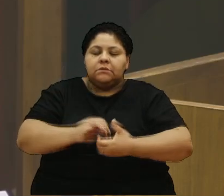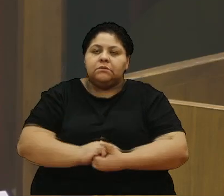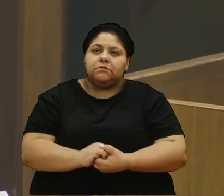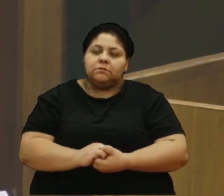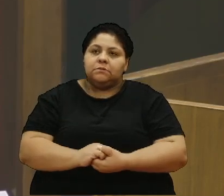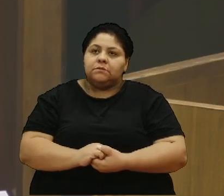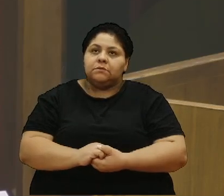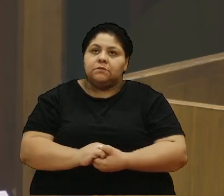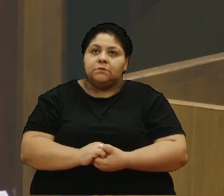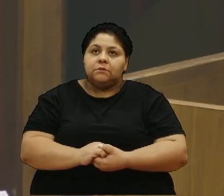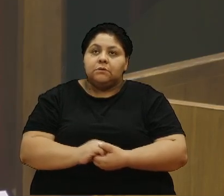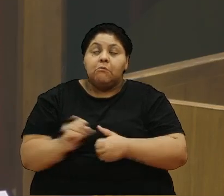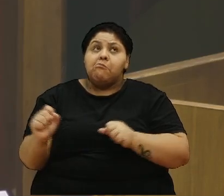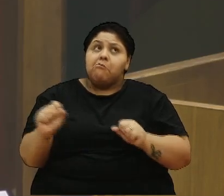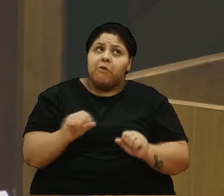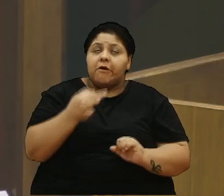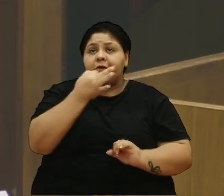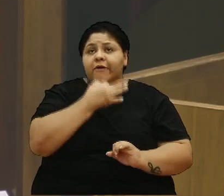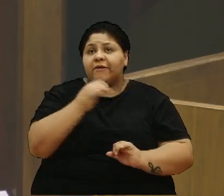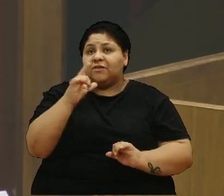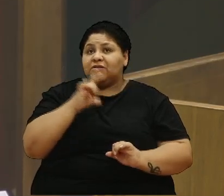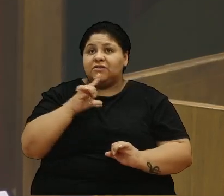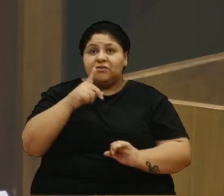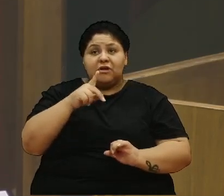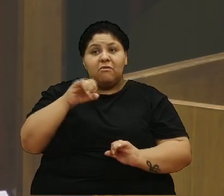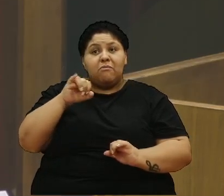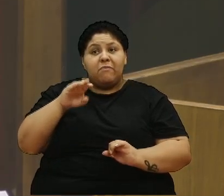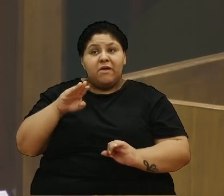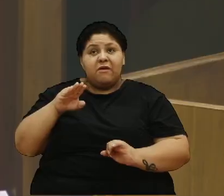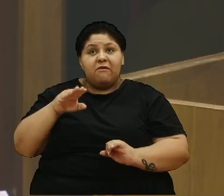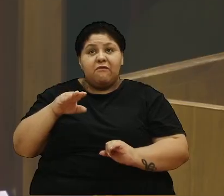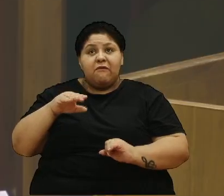Talvez Caxias do Sul não tenha um PIB muito maior que